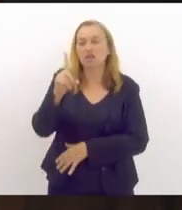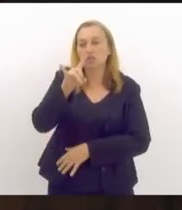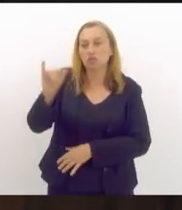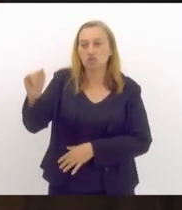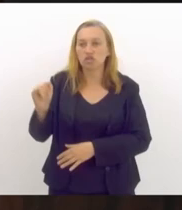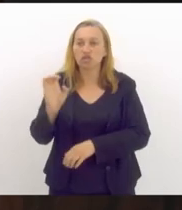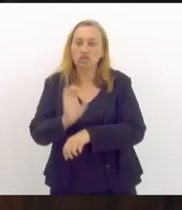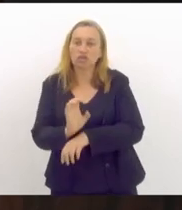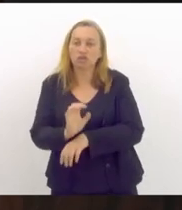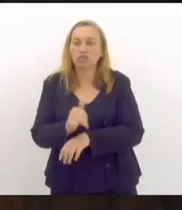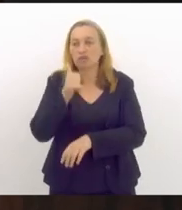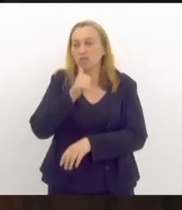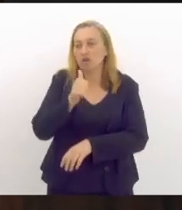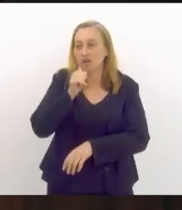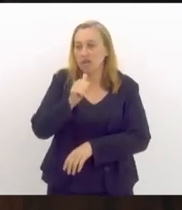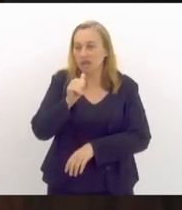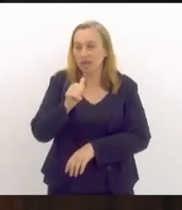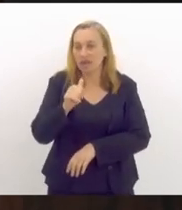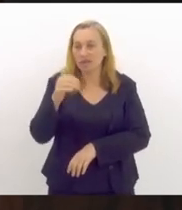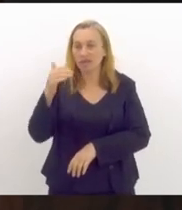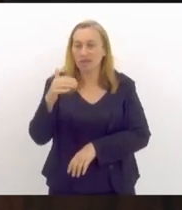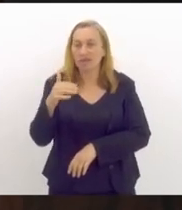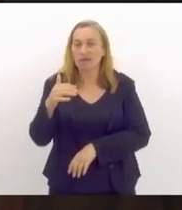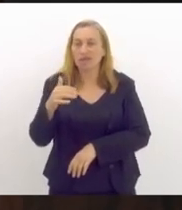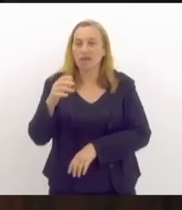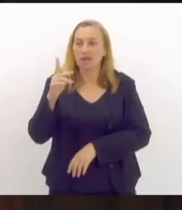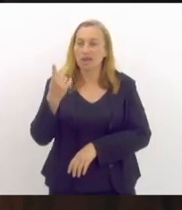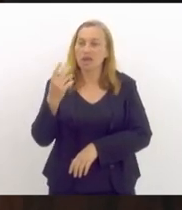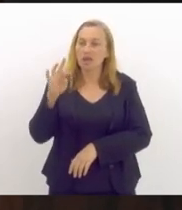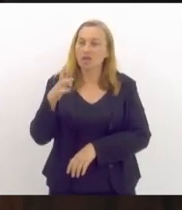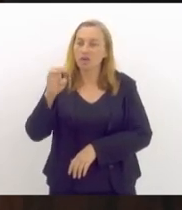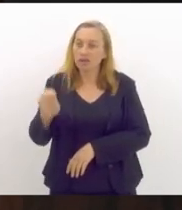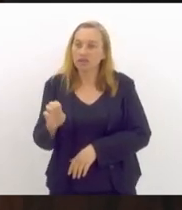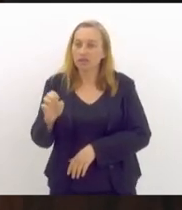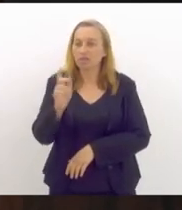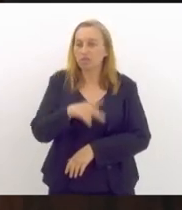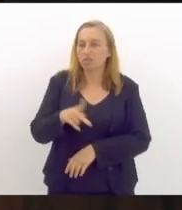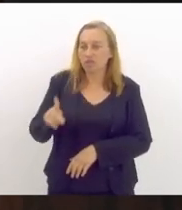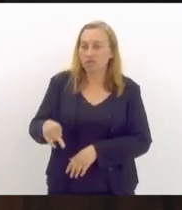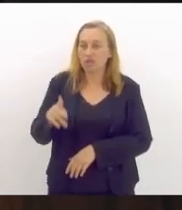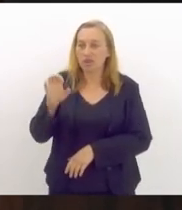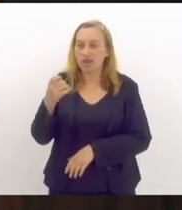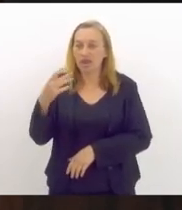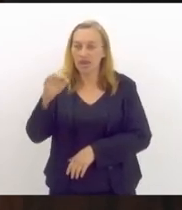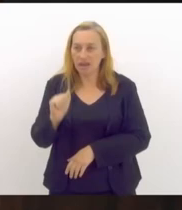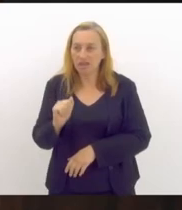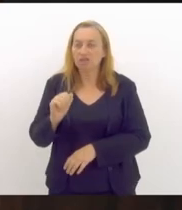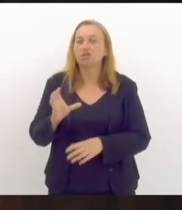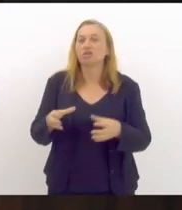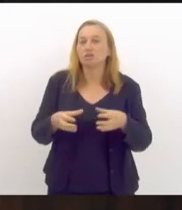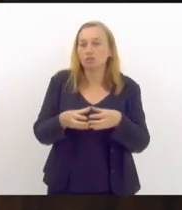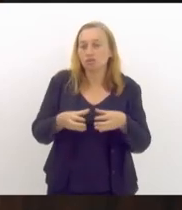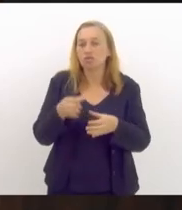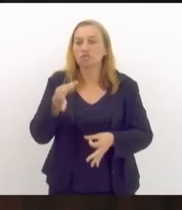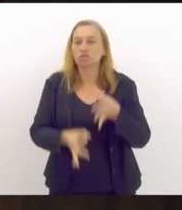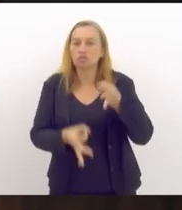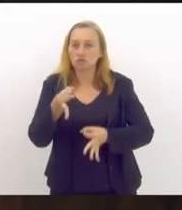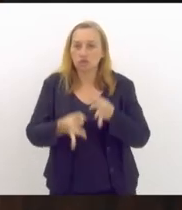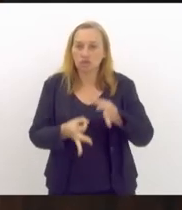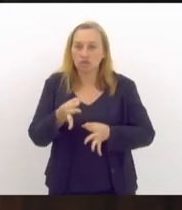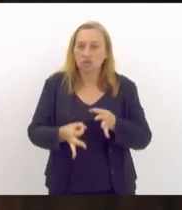Estadual da mulher heroína professora Helen de Abreu Batista Aparecida da comissão de condições de constituição e justiça